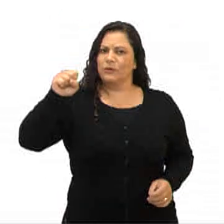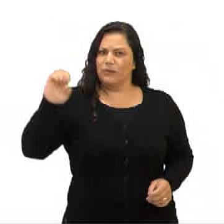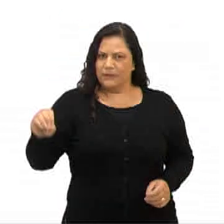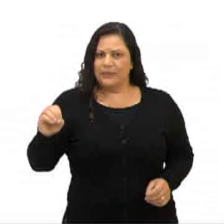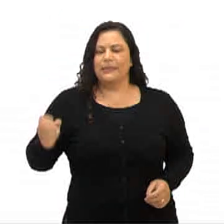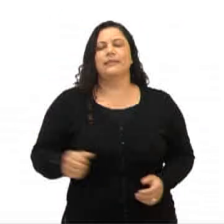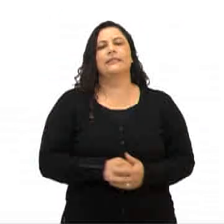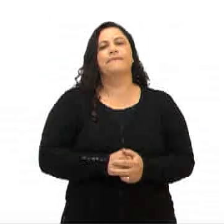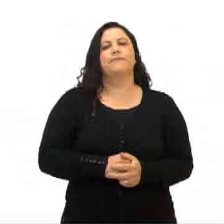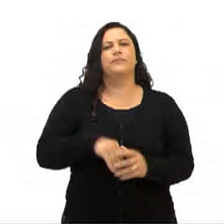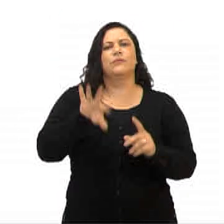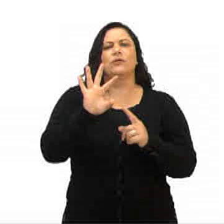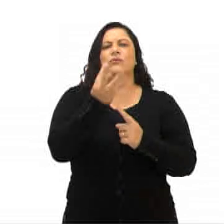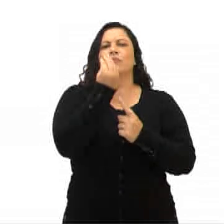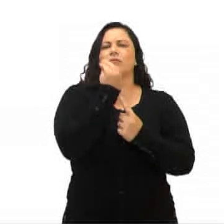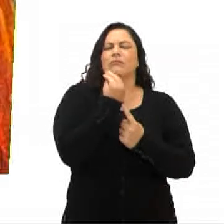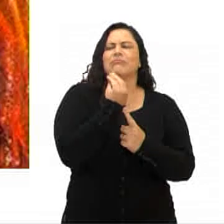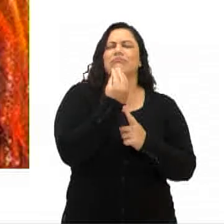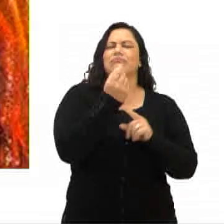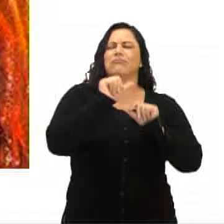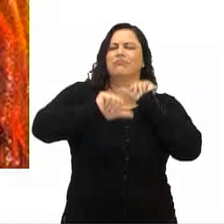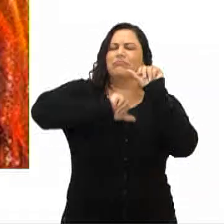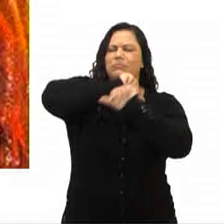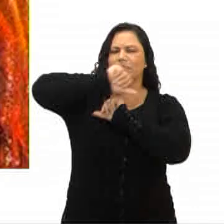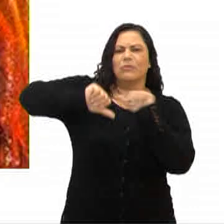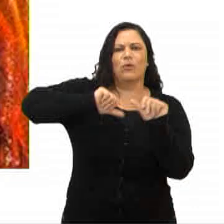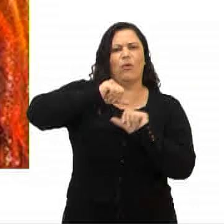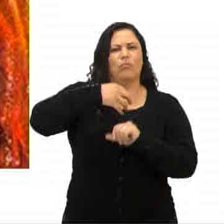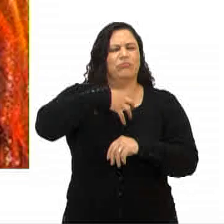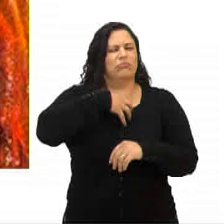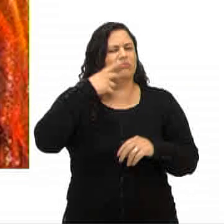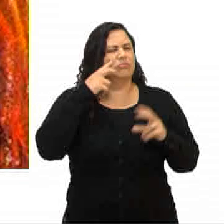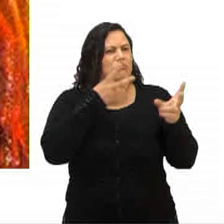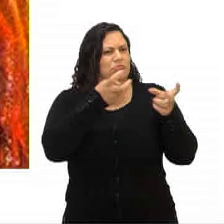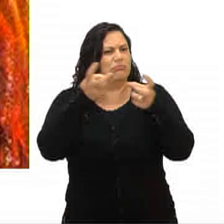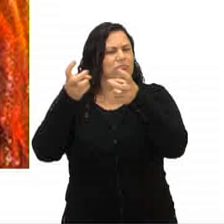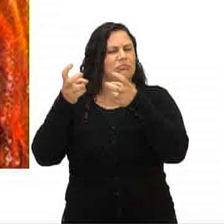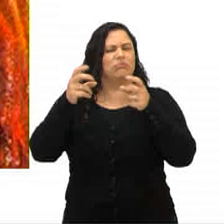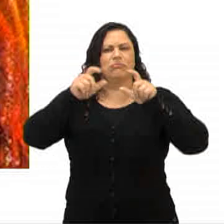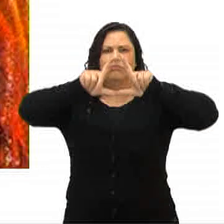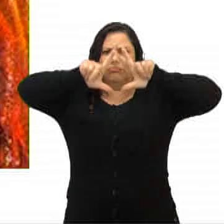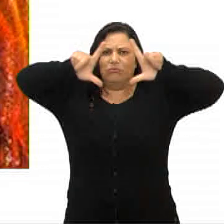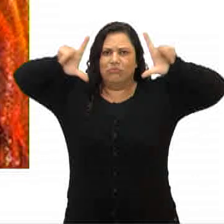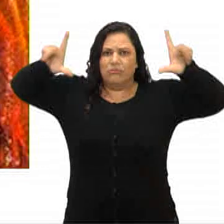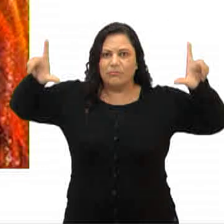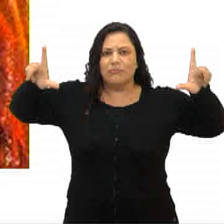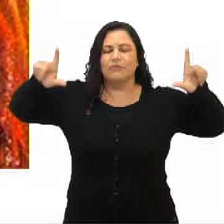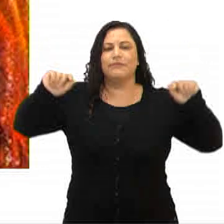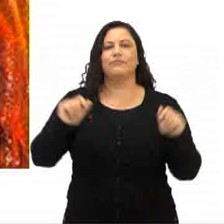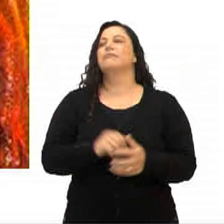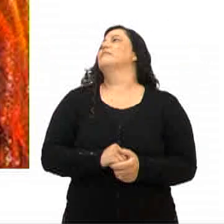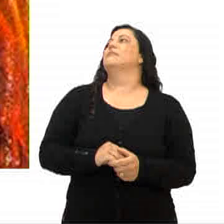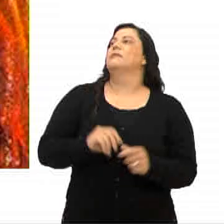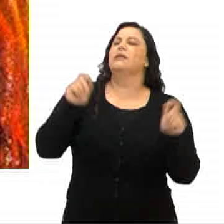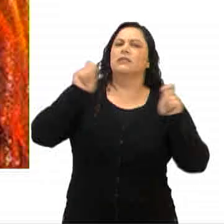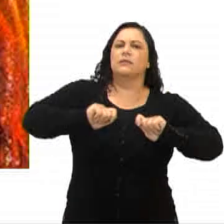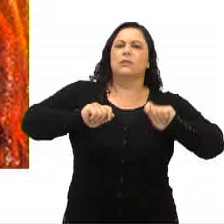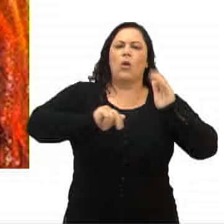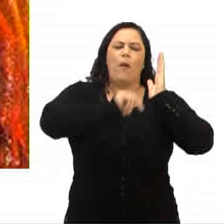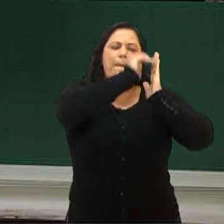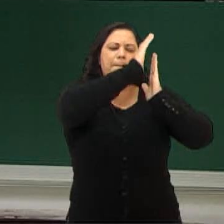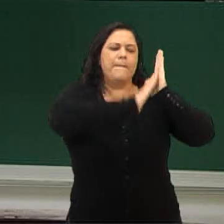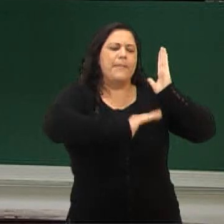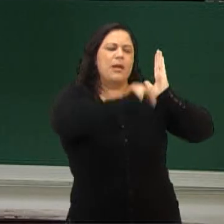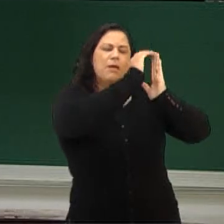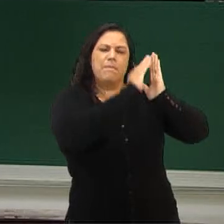a nossa maneira de enxergar o mundo, tá? Então, aí o zoom, bem bacana. E as pinceladas, gente, são curtas umas na outra. E se